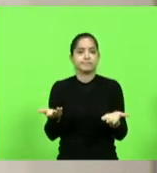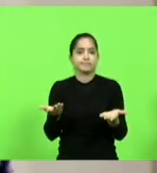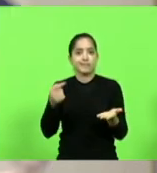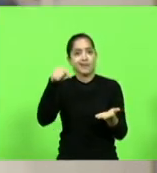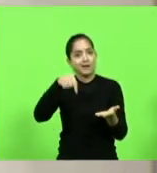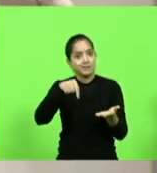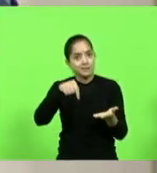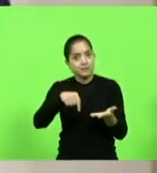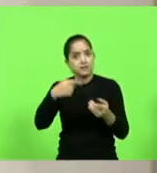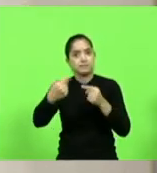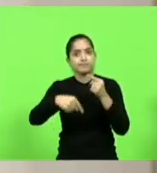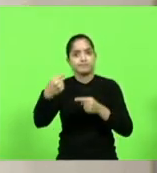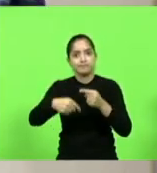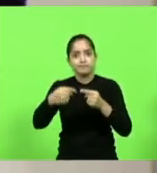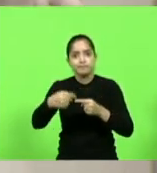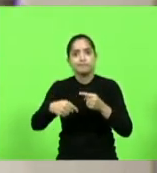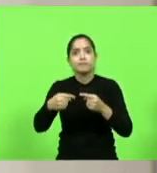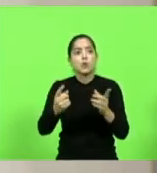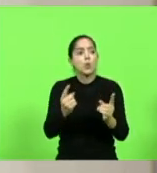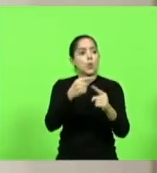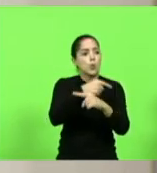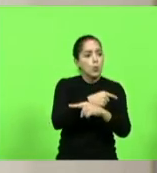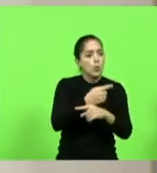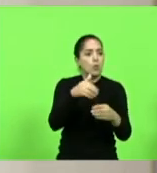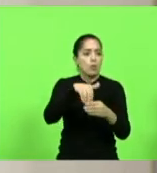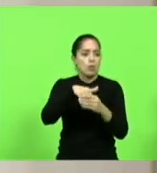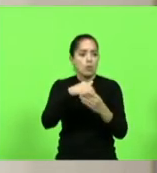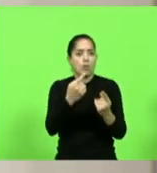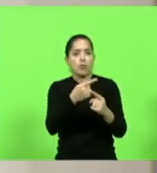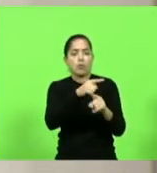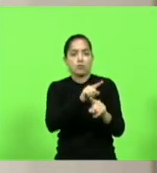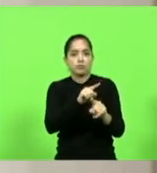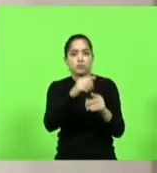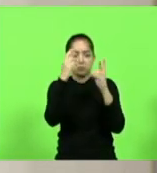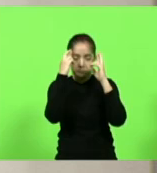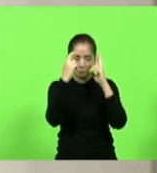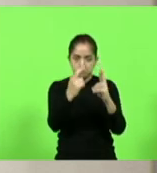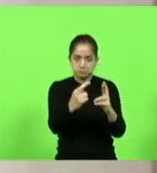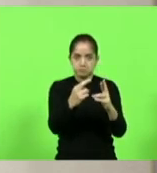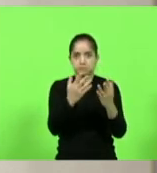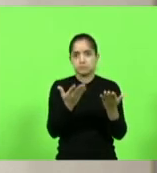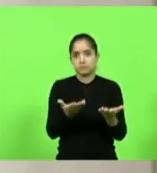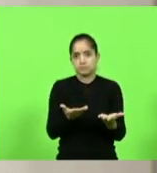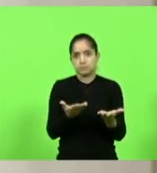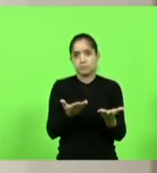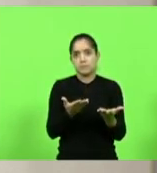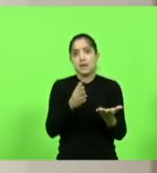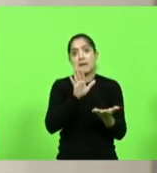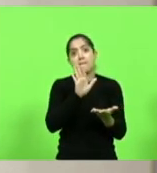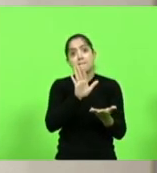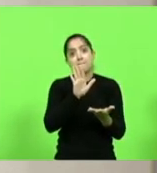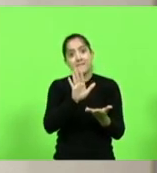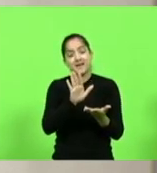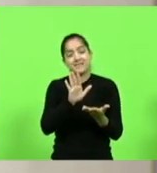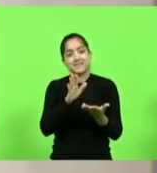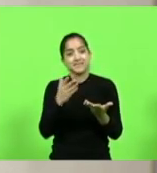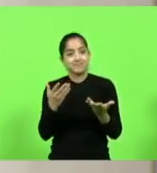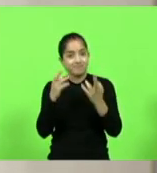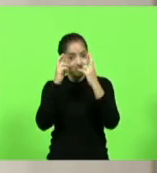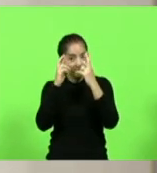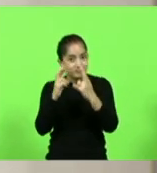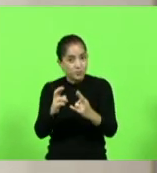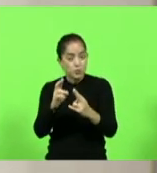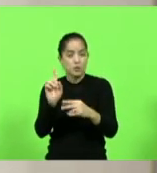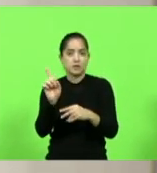plenário, se manifesta contrário, vota contrário. Eu respeito o posicionamento de Vossa Excelência, mas não respeito